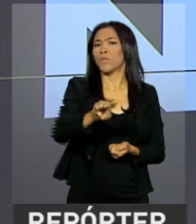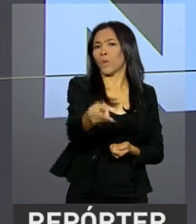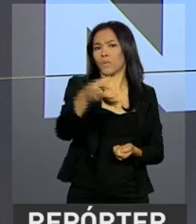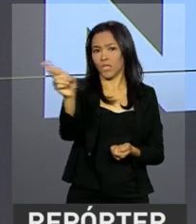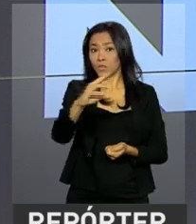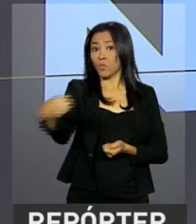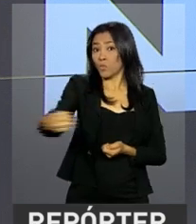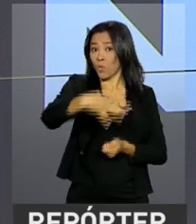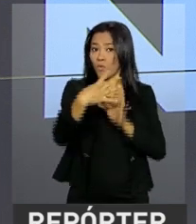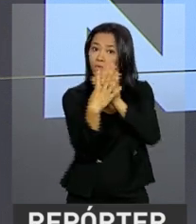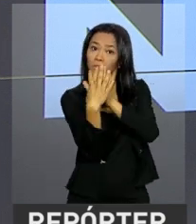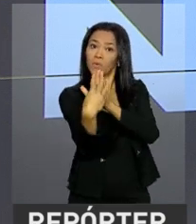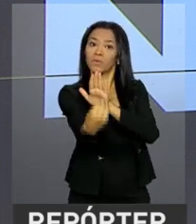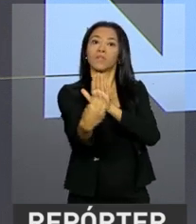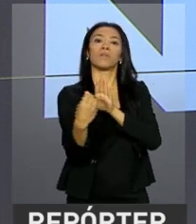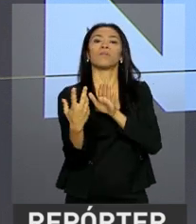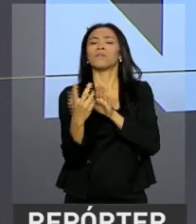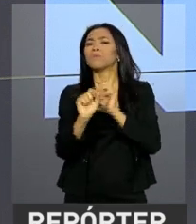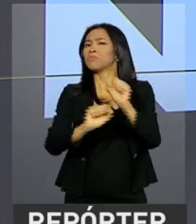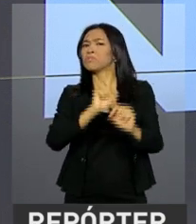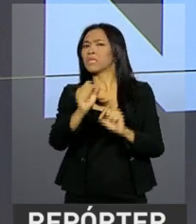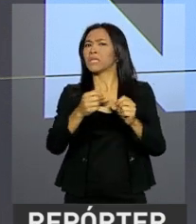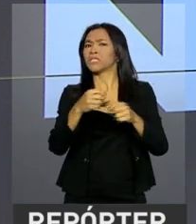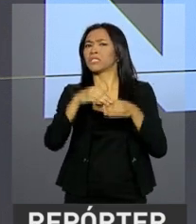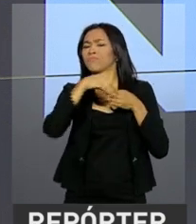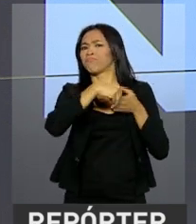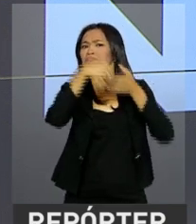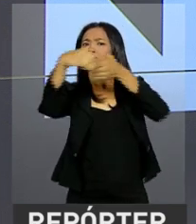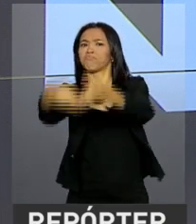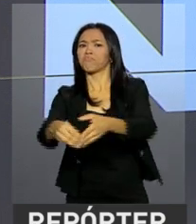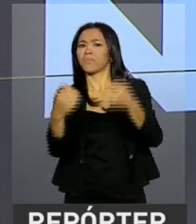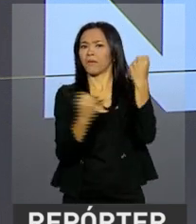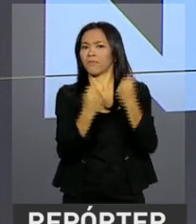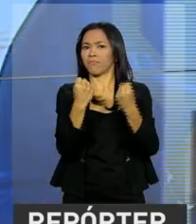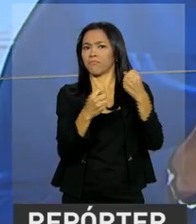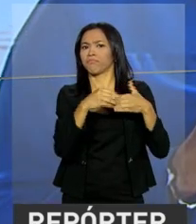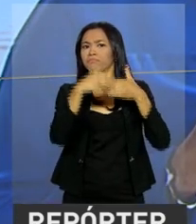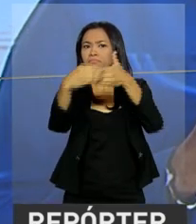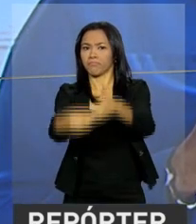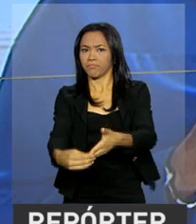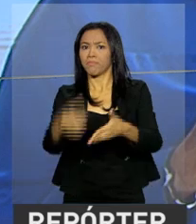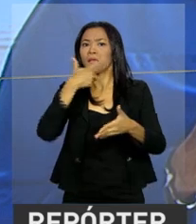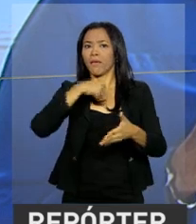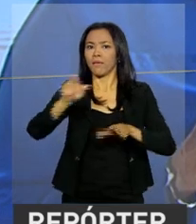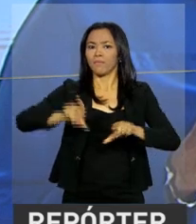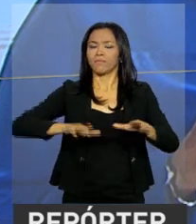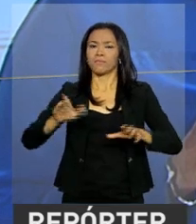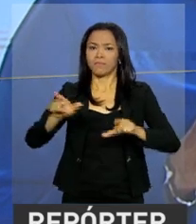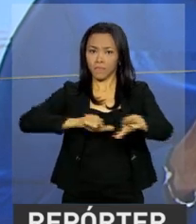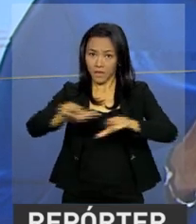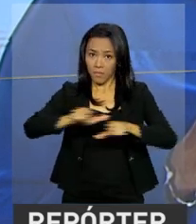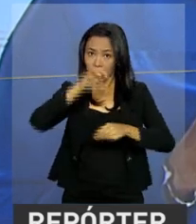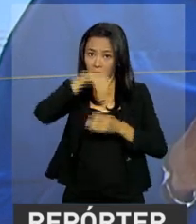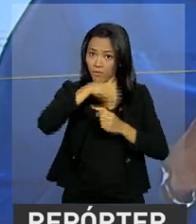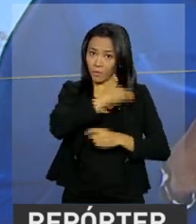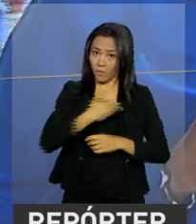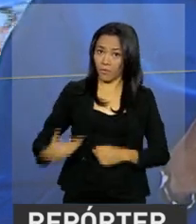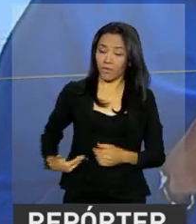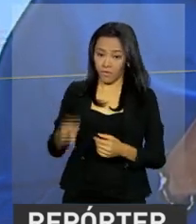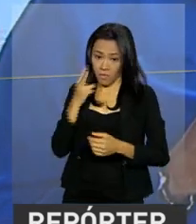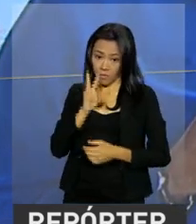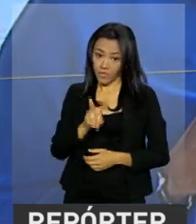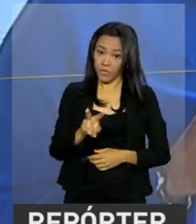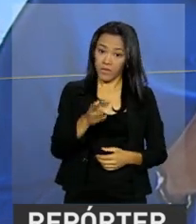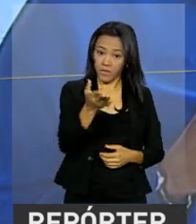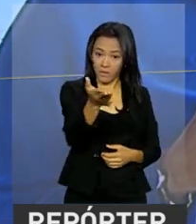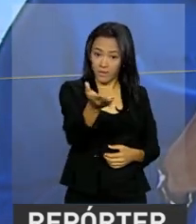de transporte para servidores. Vamos saber os detalhes agora com a repórter Mara Kenupi, que conversa com a gente ao vivo, lá direto do